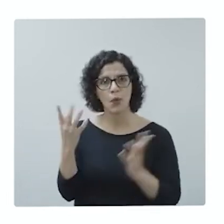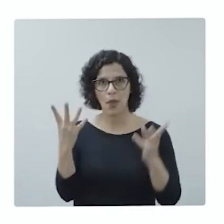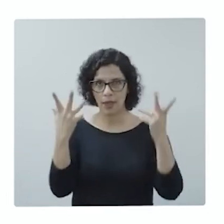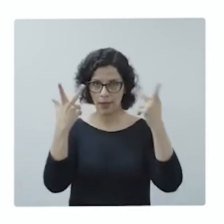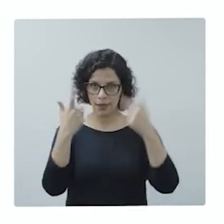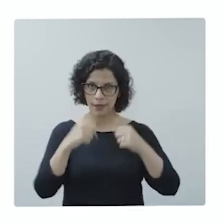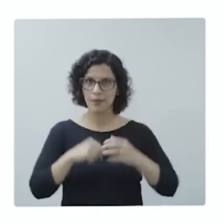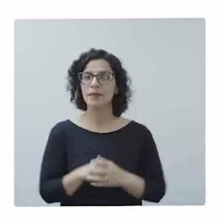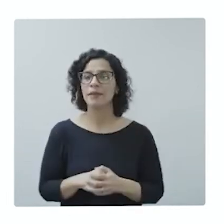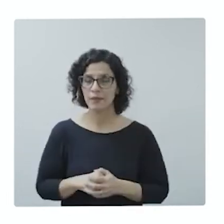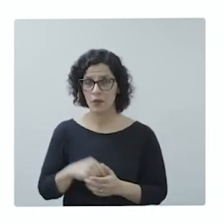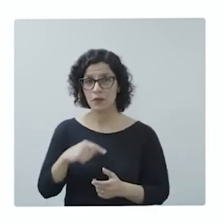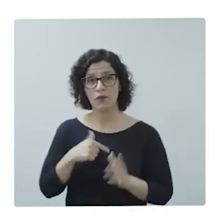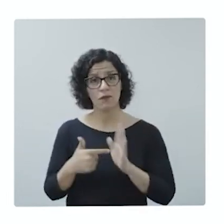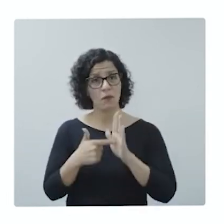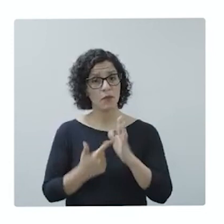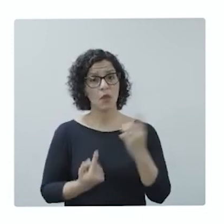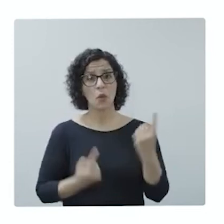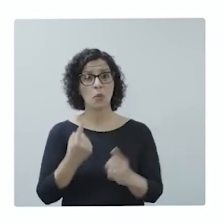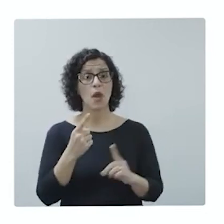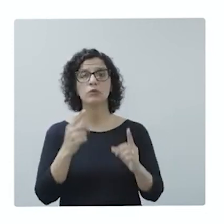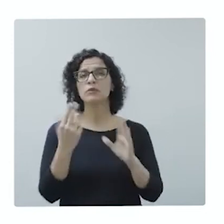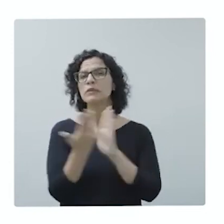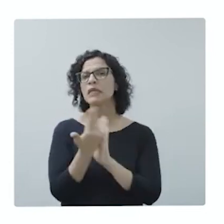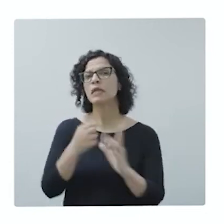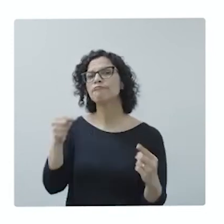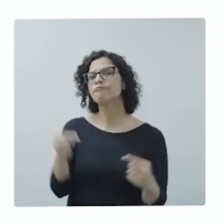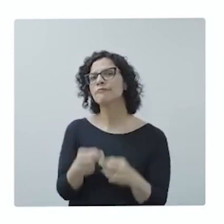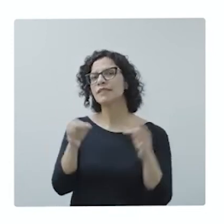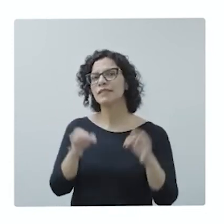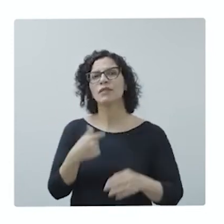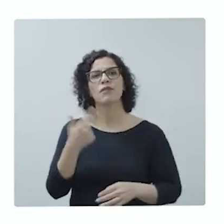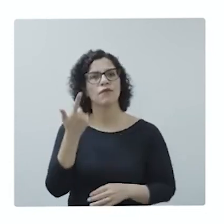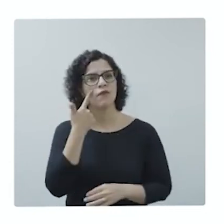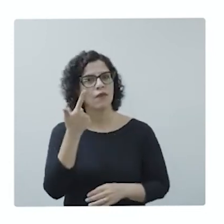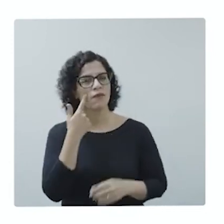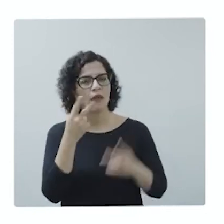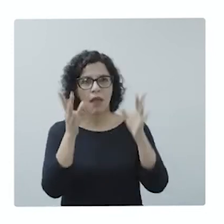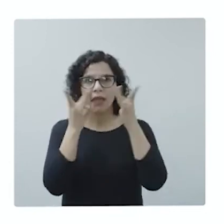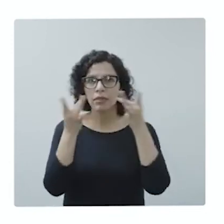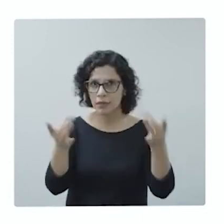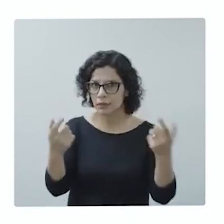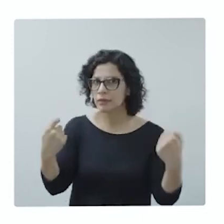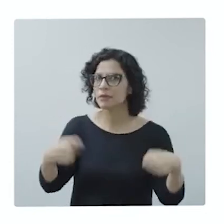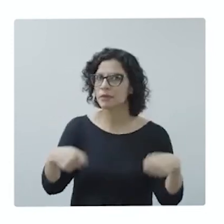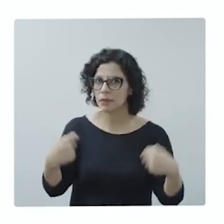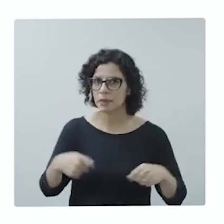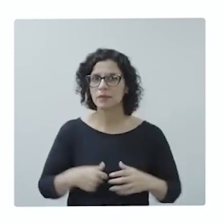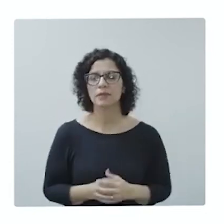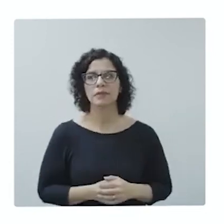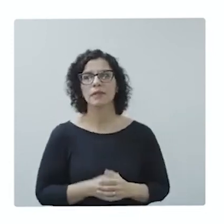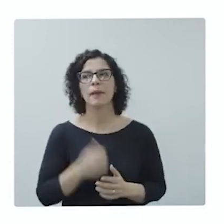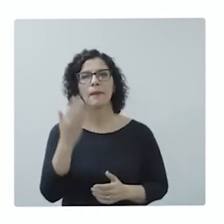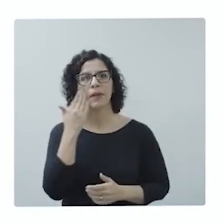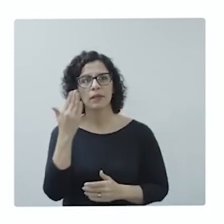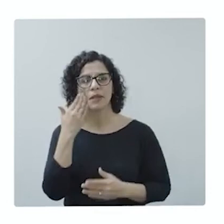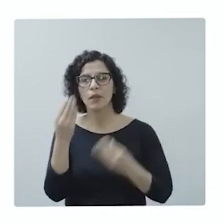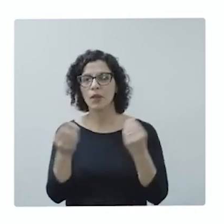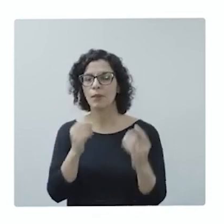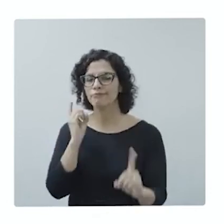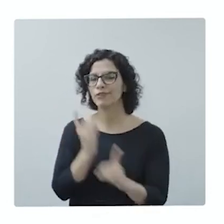alguns animais e mostrar quais as imagens. E você vai ter que prestar muita, muita, muita atenção